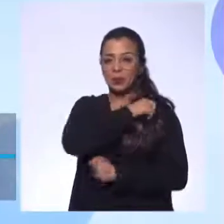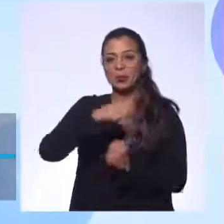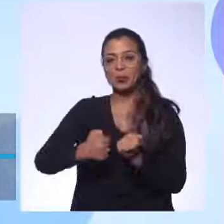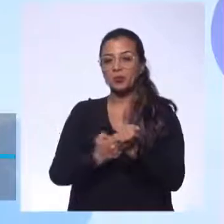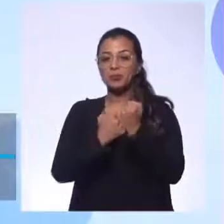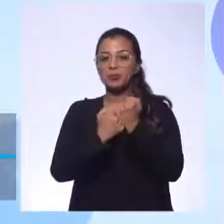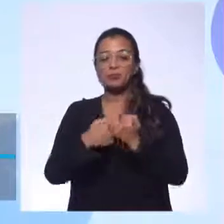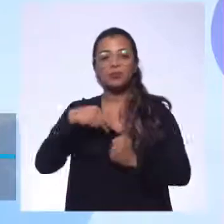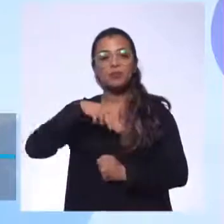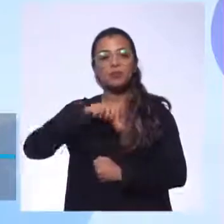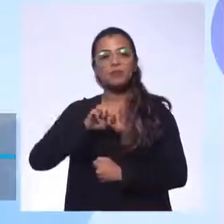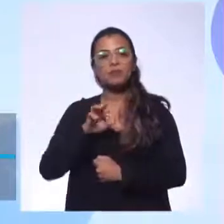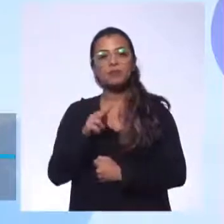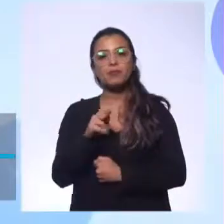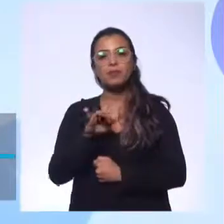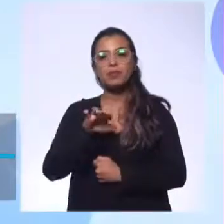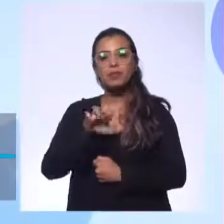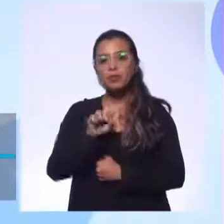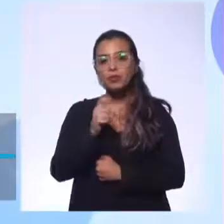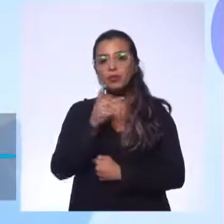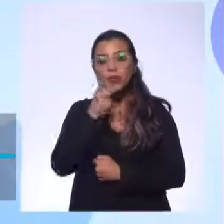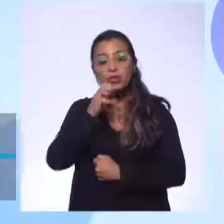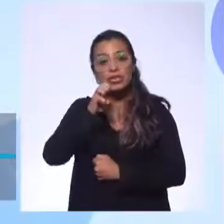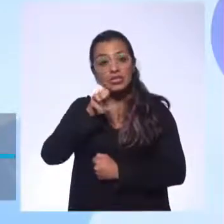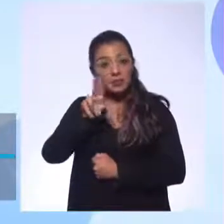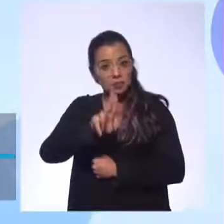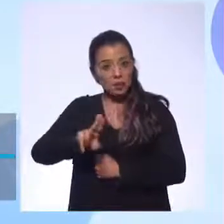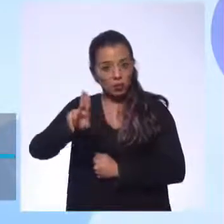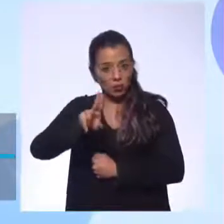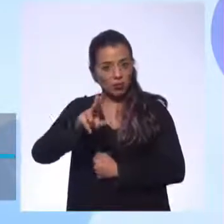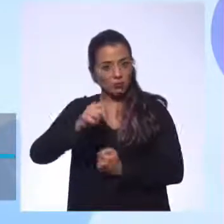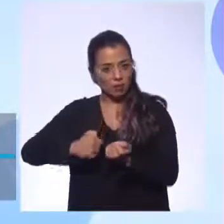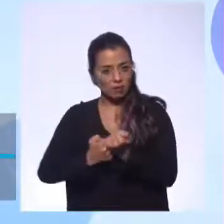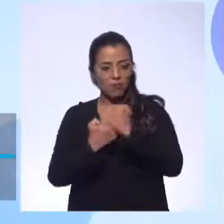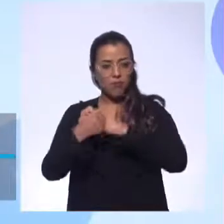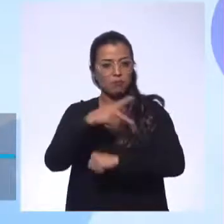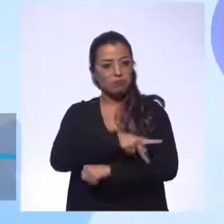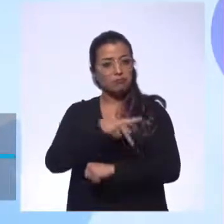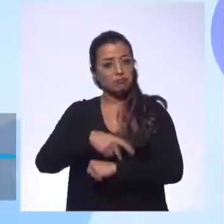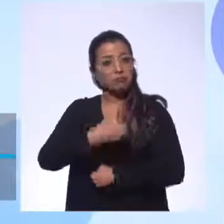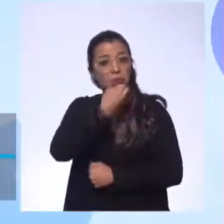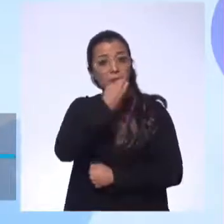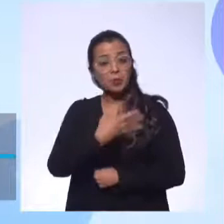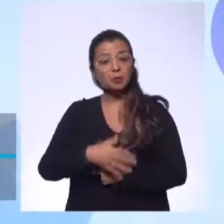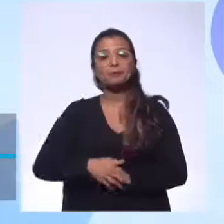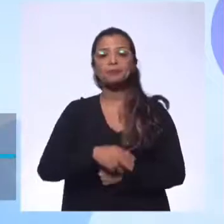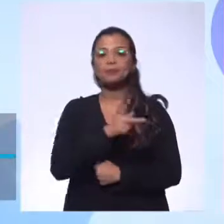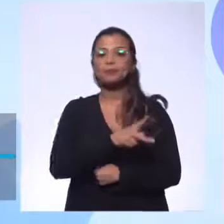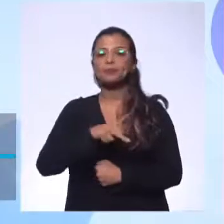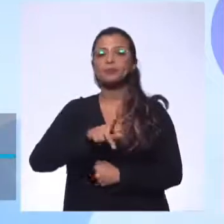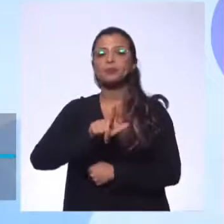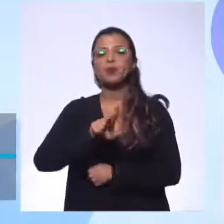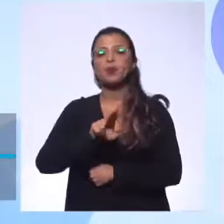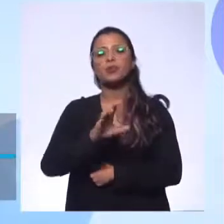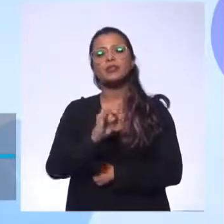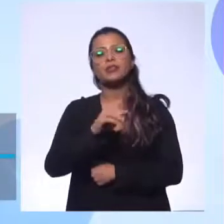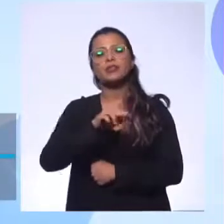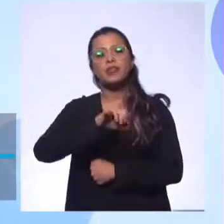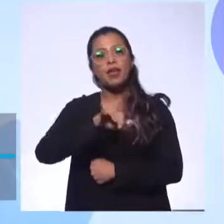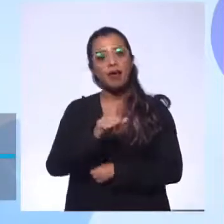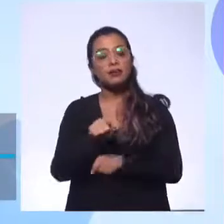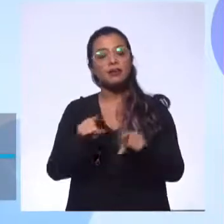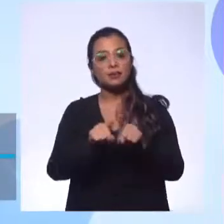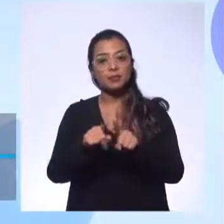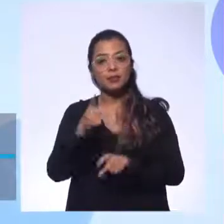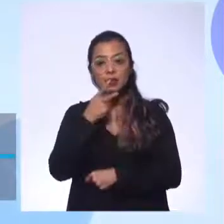o seguinte, pensa que se for para uso pedagógico é super válido. Aí a Pro do Cine também, para uso pedagógico, é super